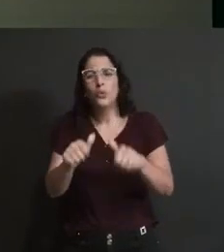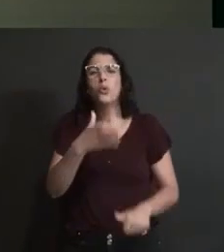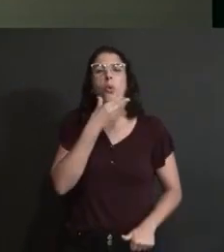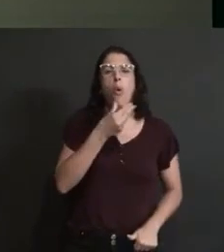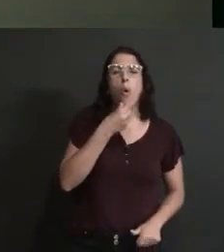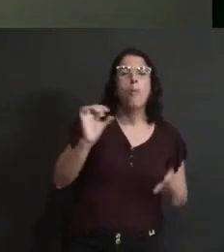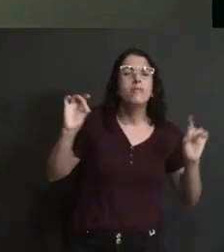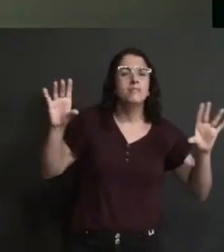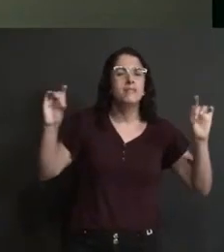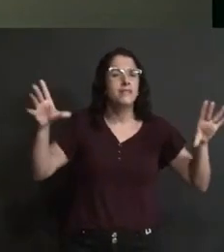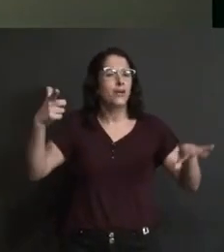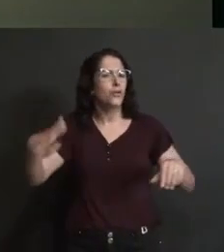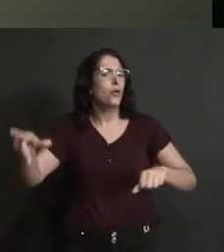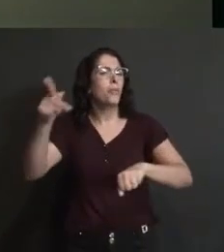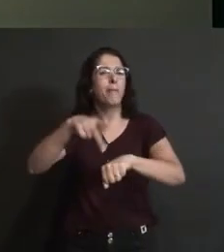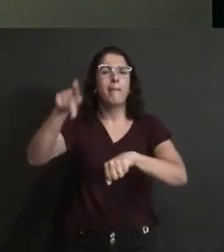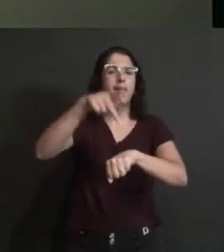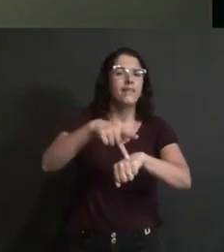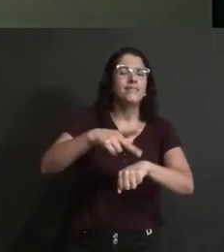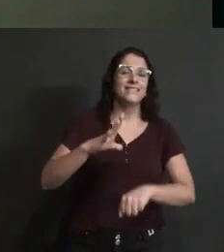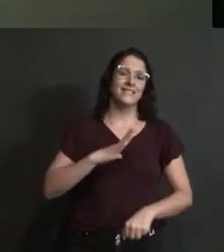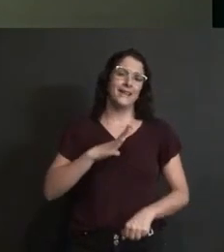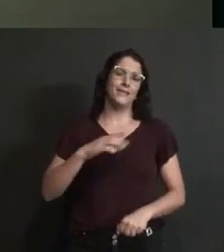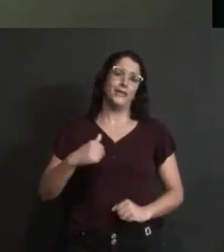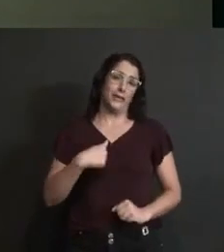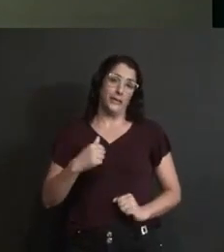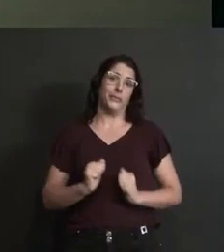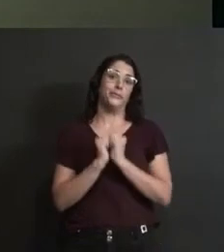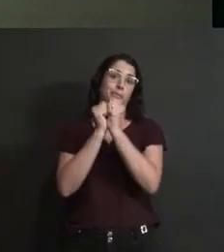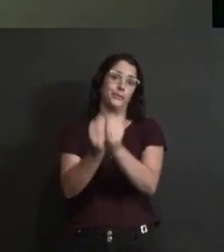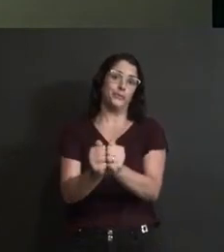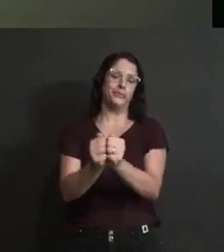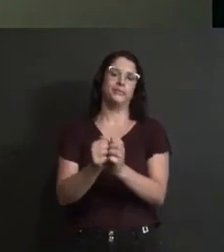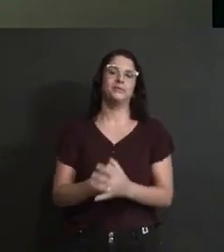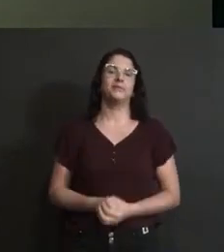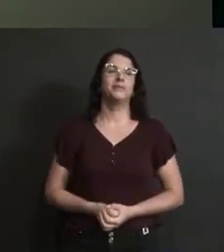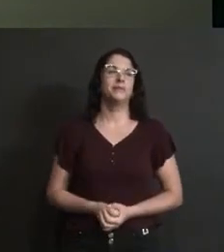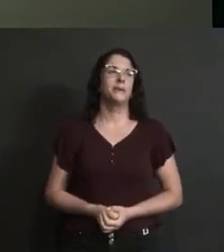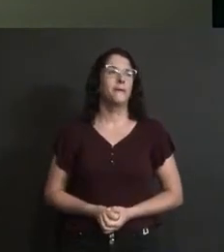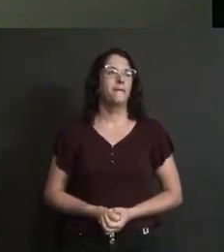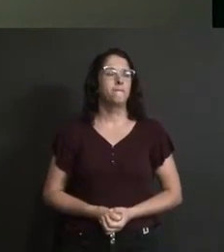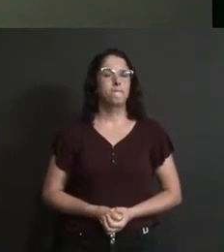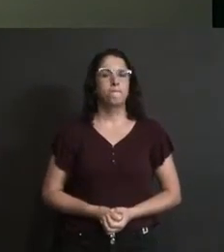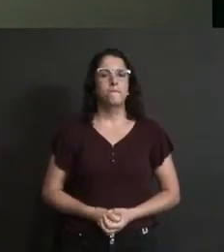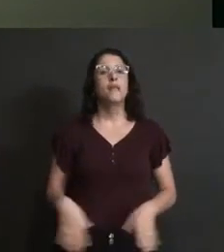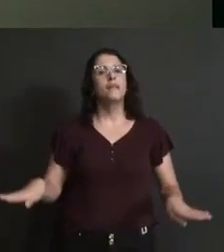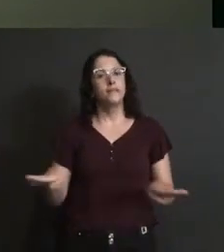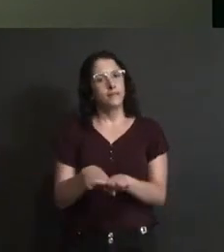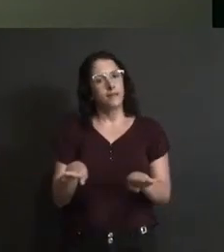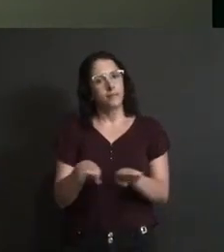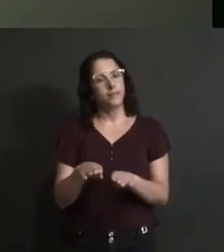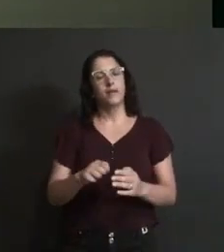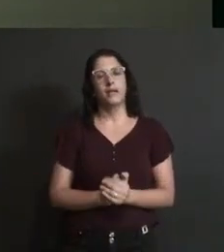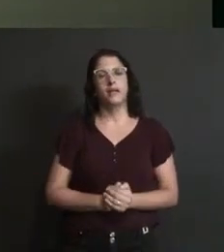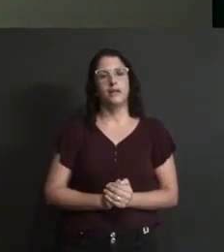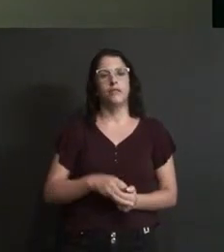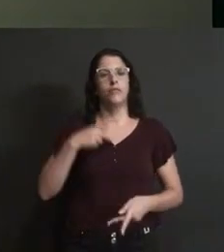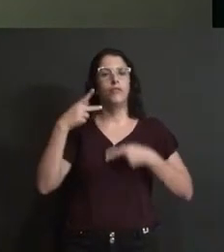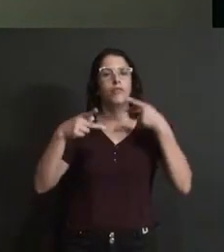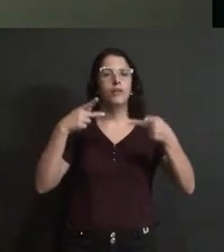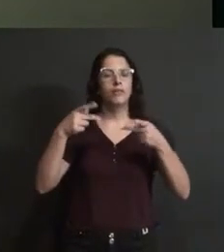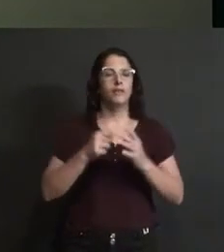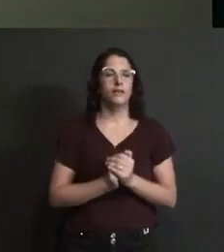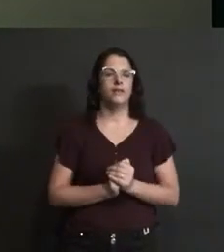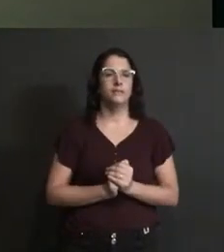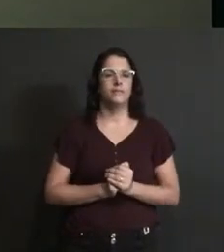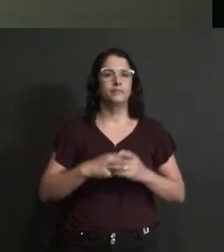Por um descuido, está lá o apóstolo L, que vai ter a oportunidade de estar ministrando nesse